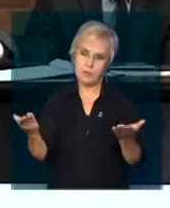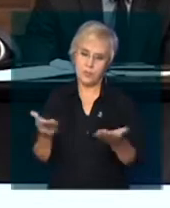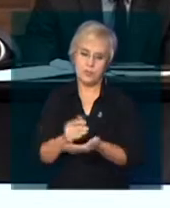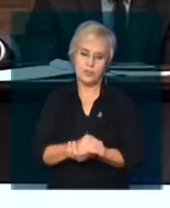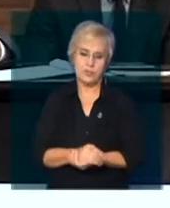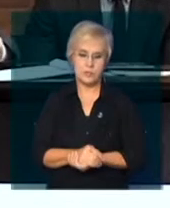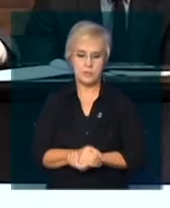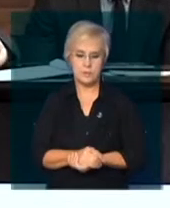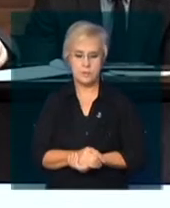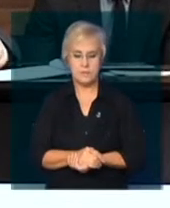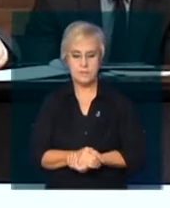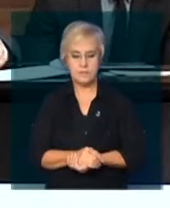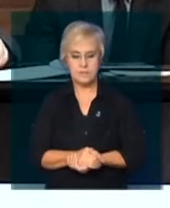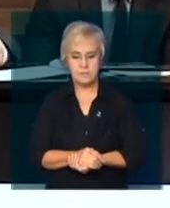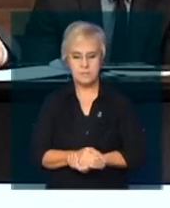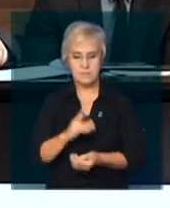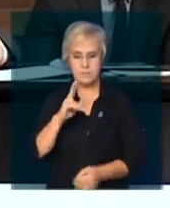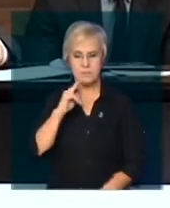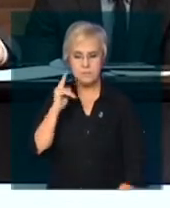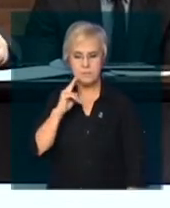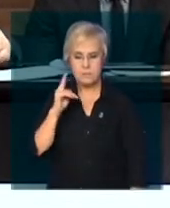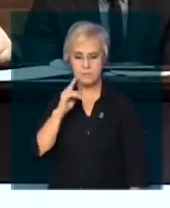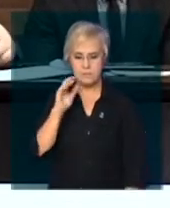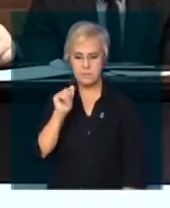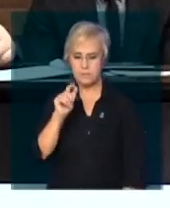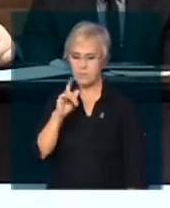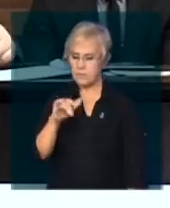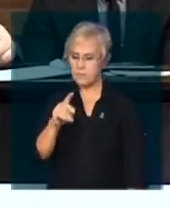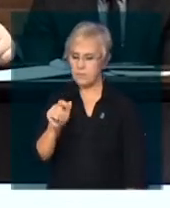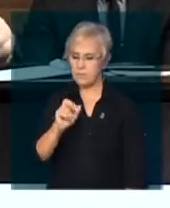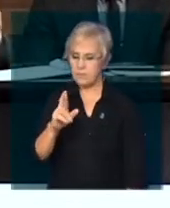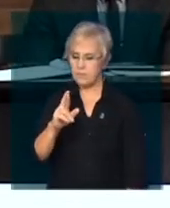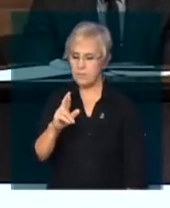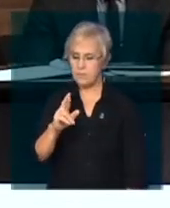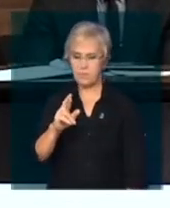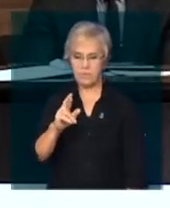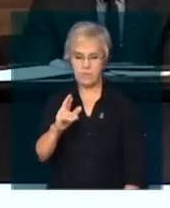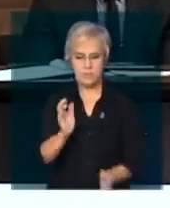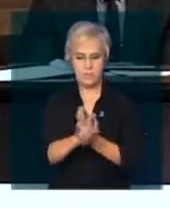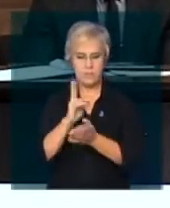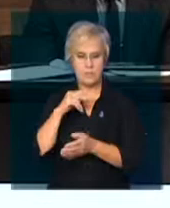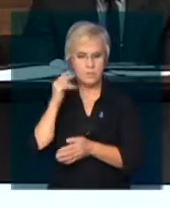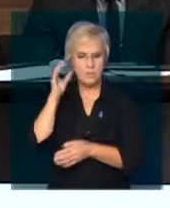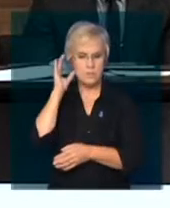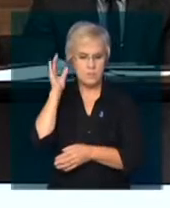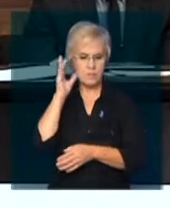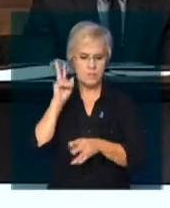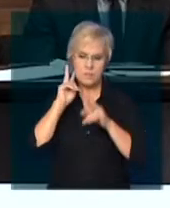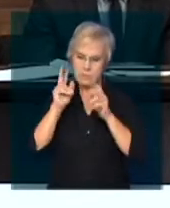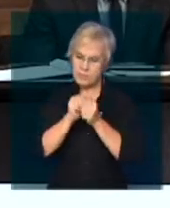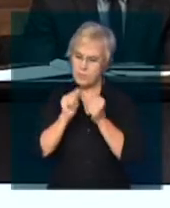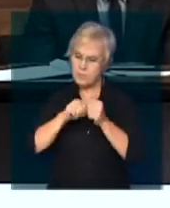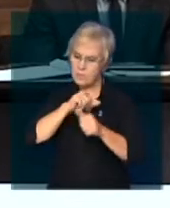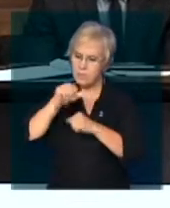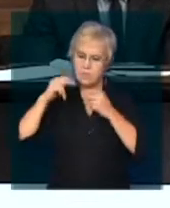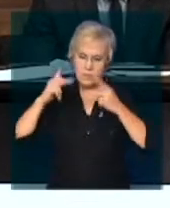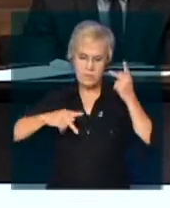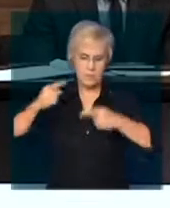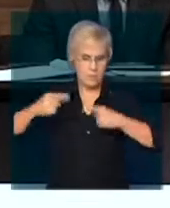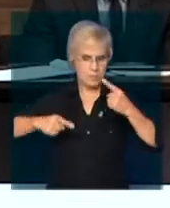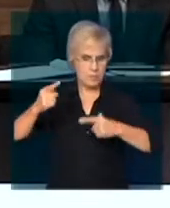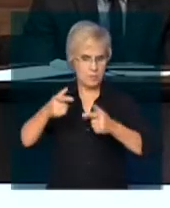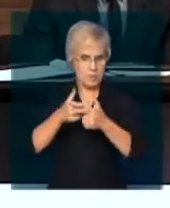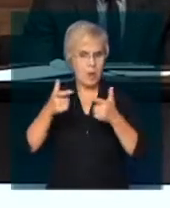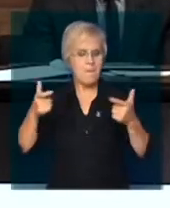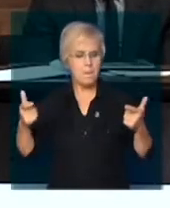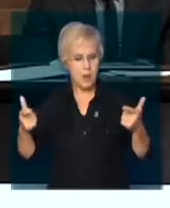política. Vereador Dilemar Alencar. Os vereadores de Cuiabá têm acompanhado atentamente as discussões sobre a reforma política. A maioria é